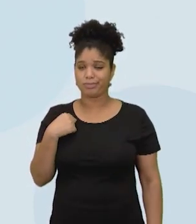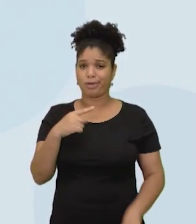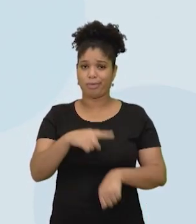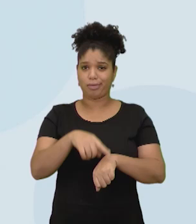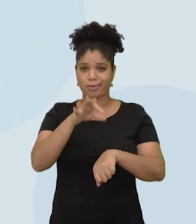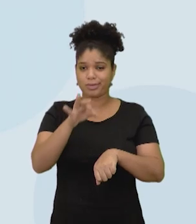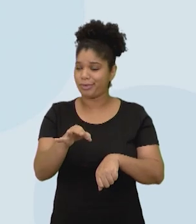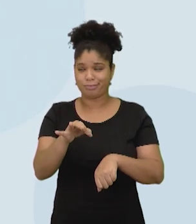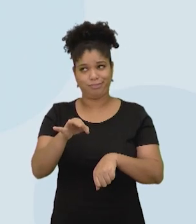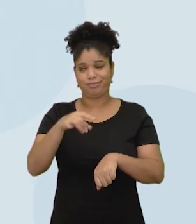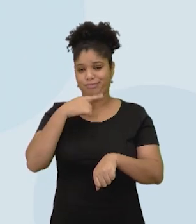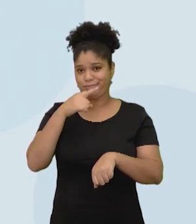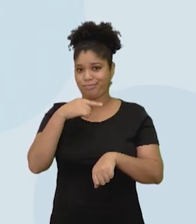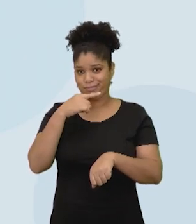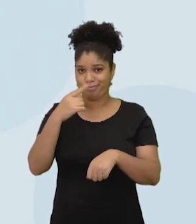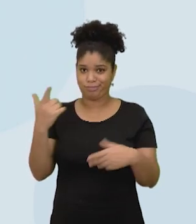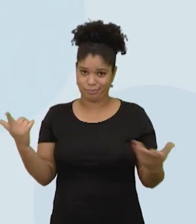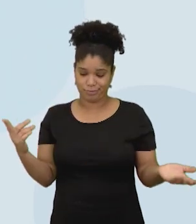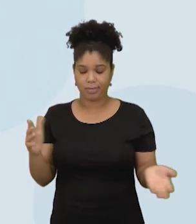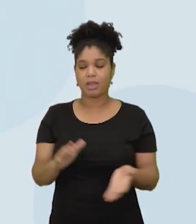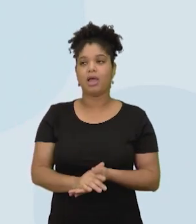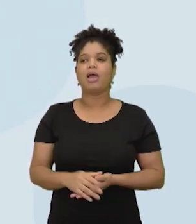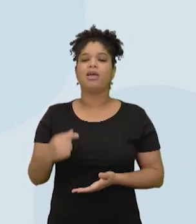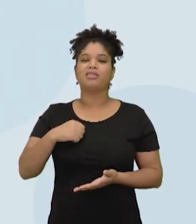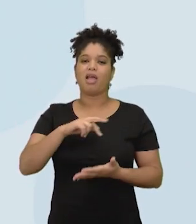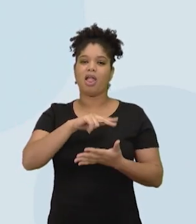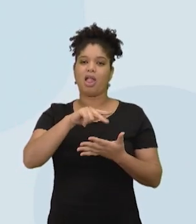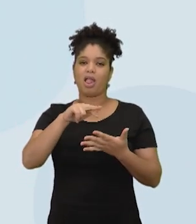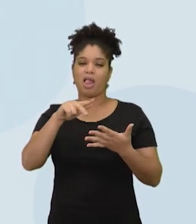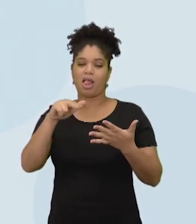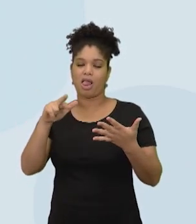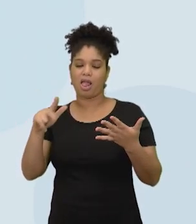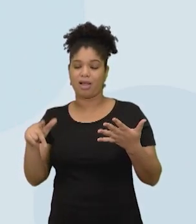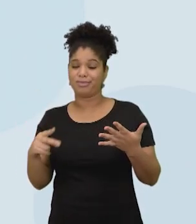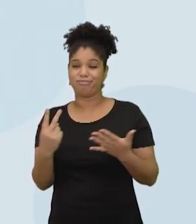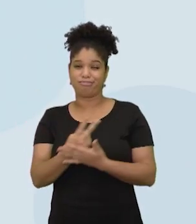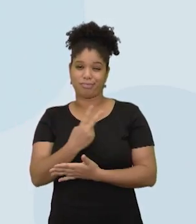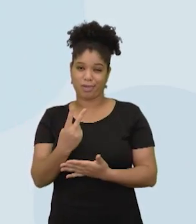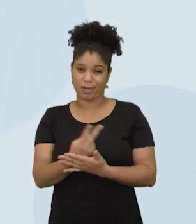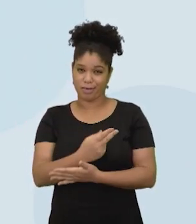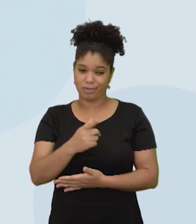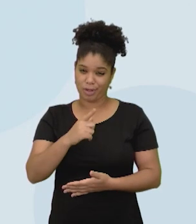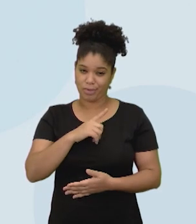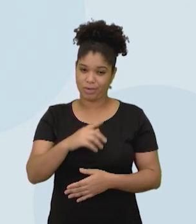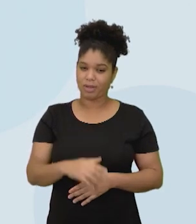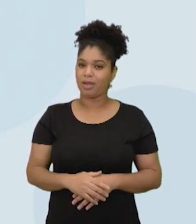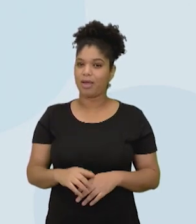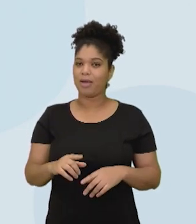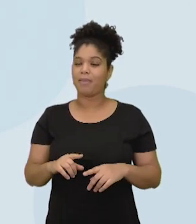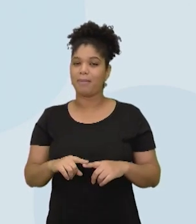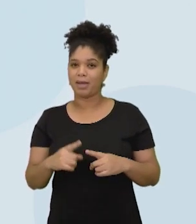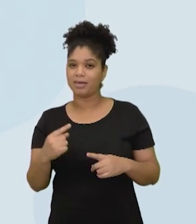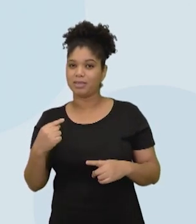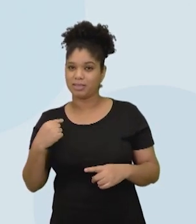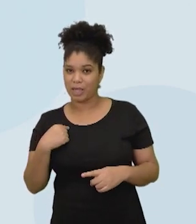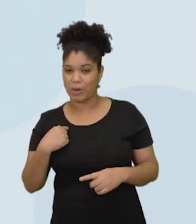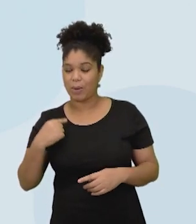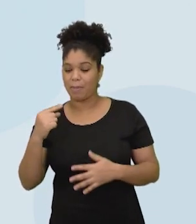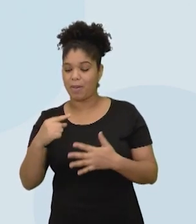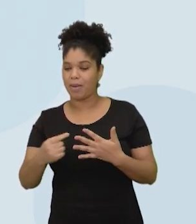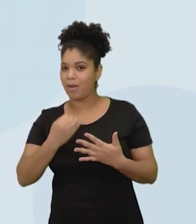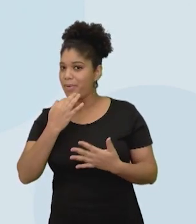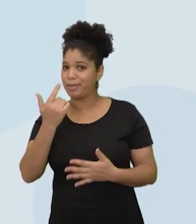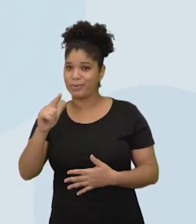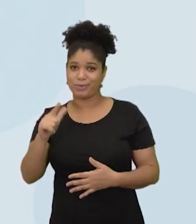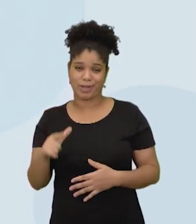mundo. Entre os meus imensos defeitos e as minhas poucas qualidades, não conto a pontualidade, essa virtude dos